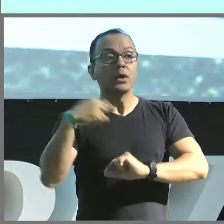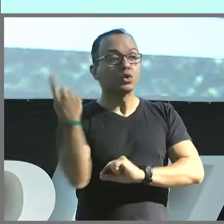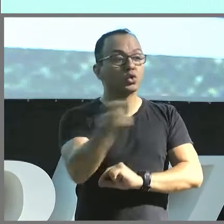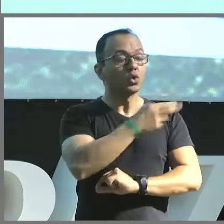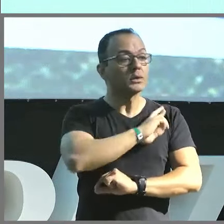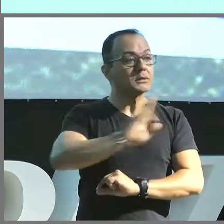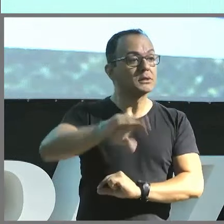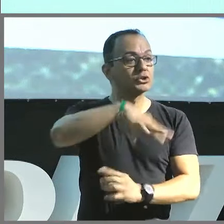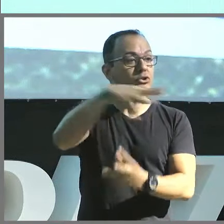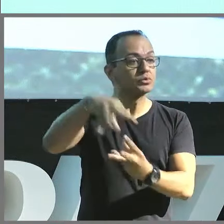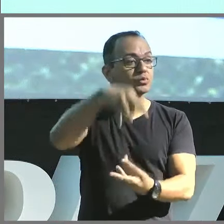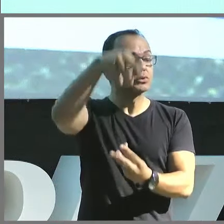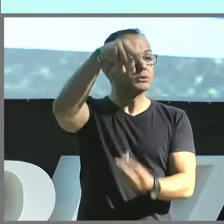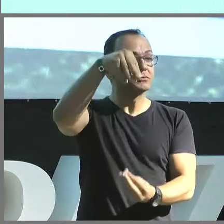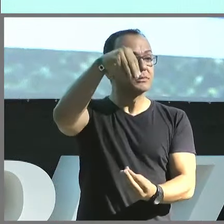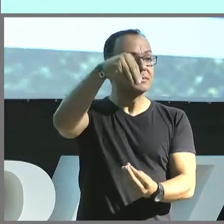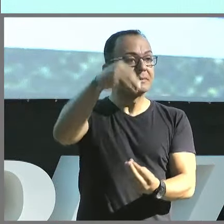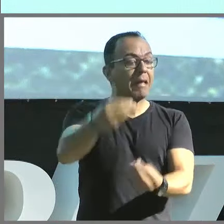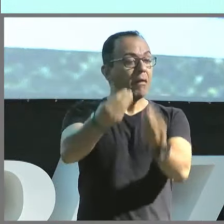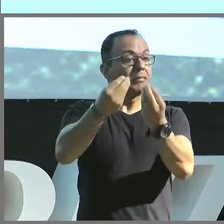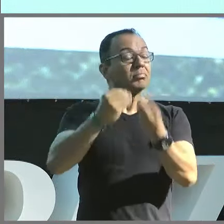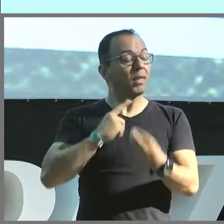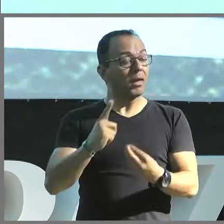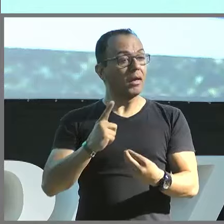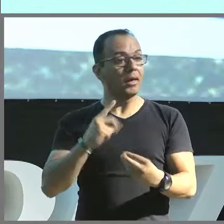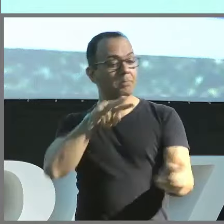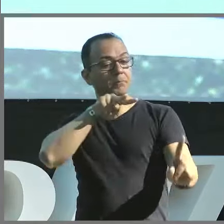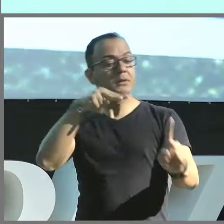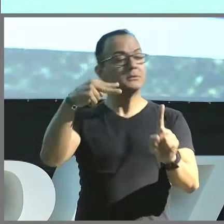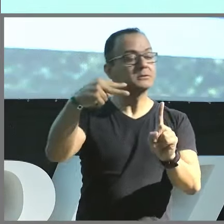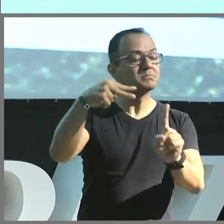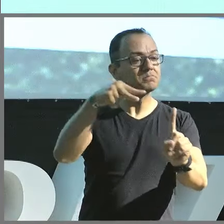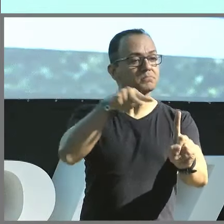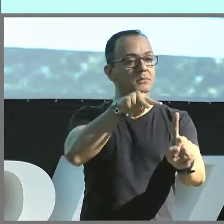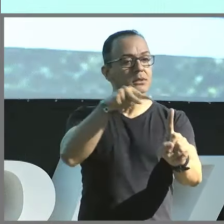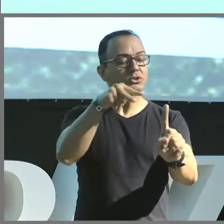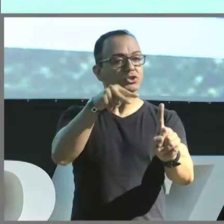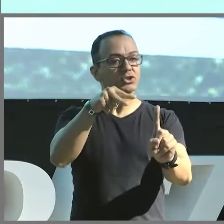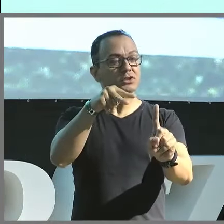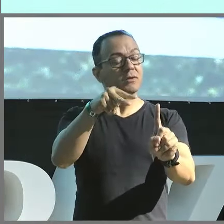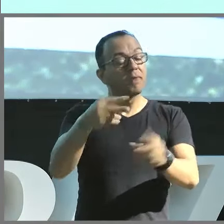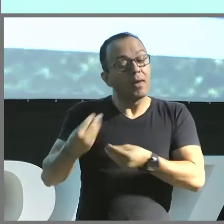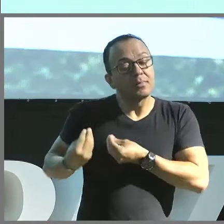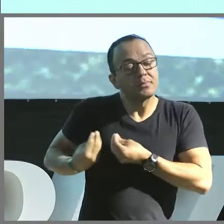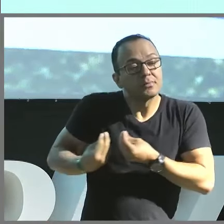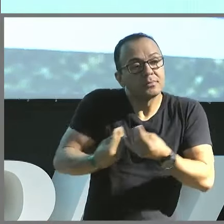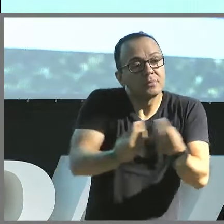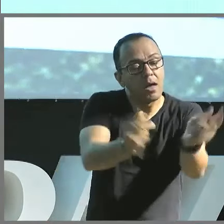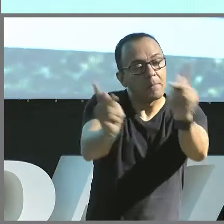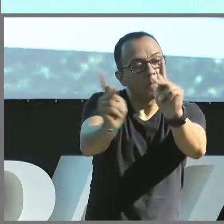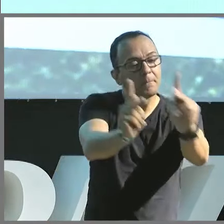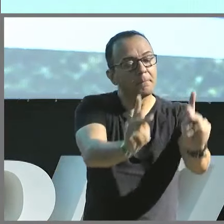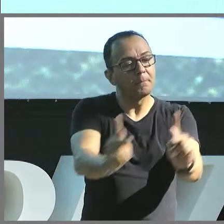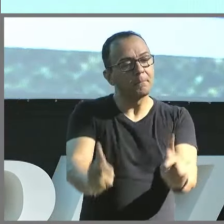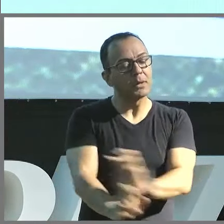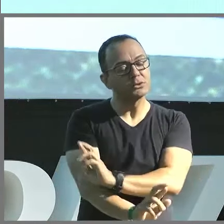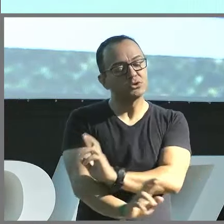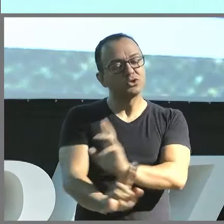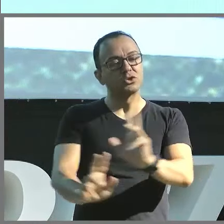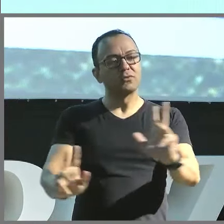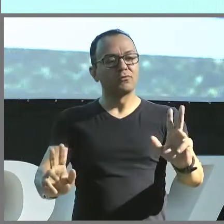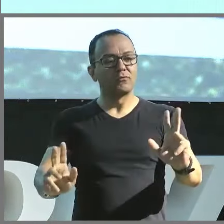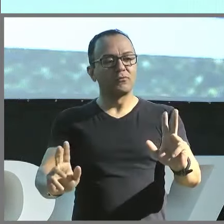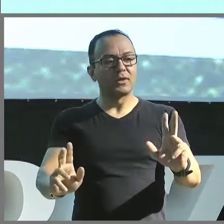dotados dessa visão que ele nos trouxe, trazemos uma paz diferente e rompemos